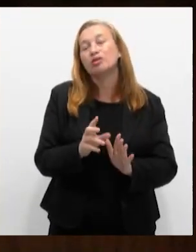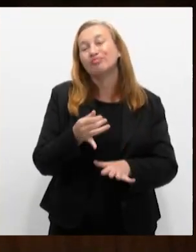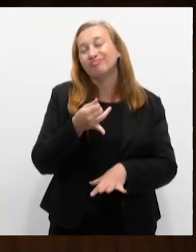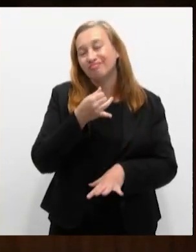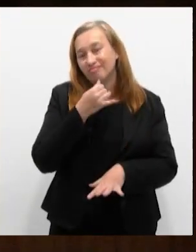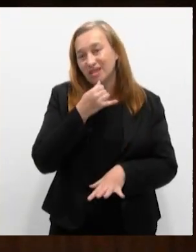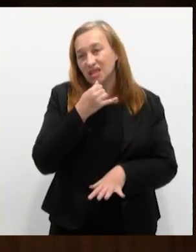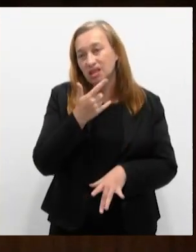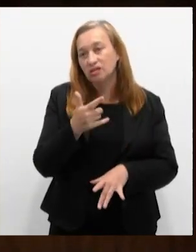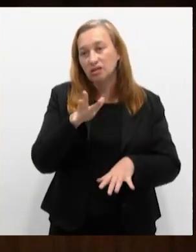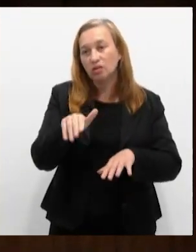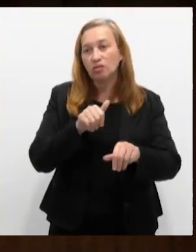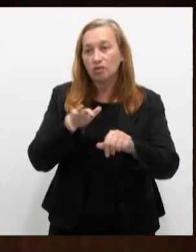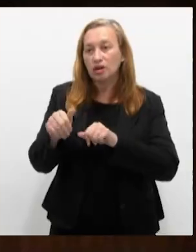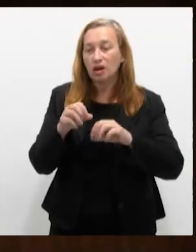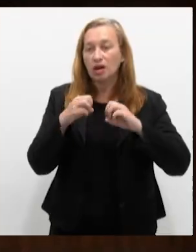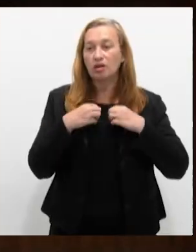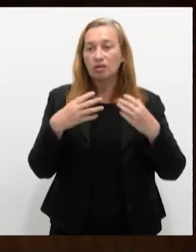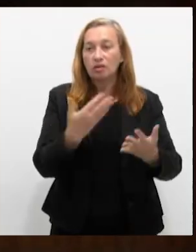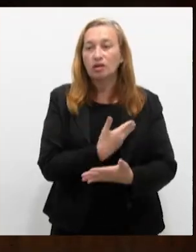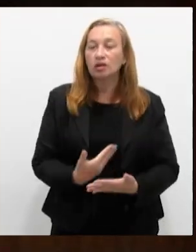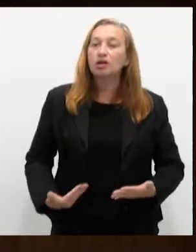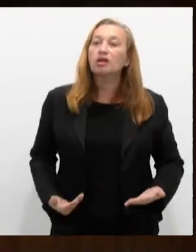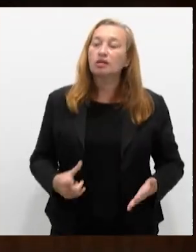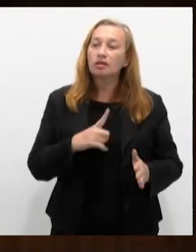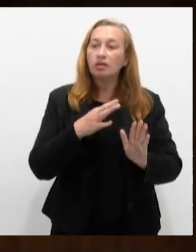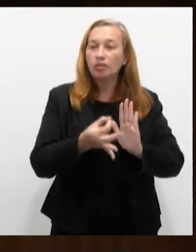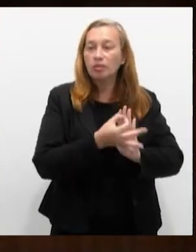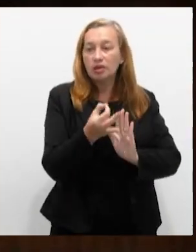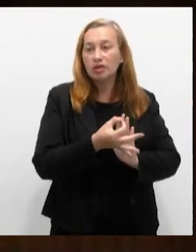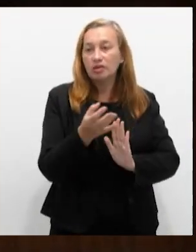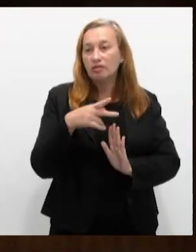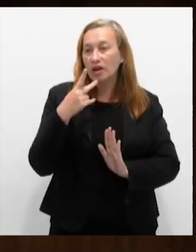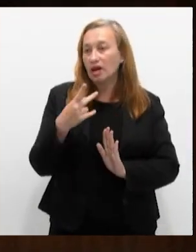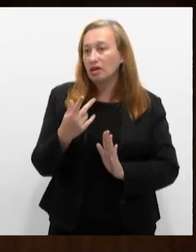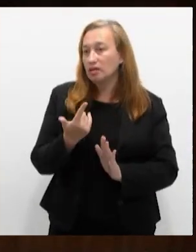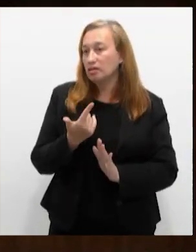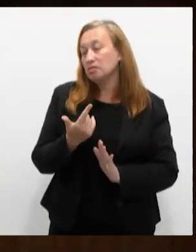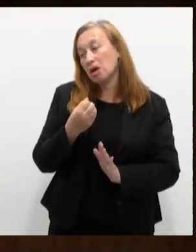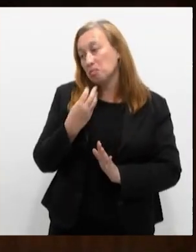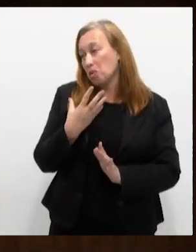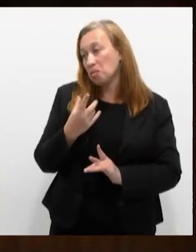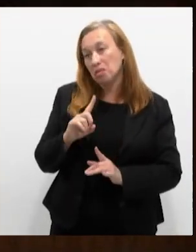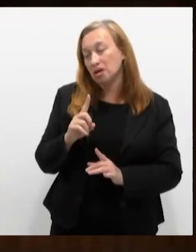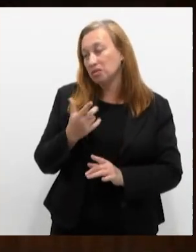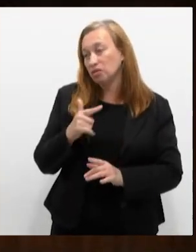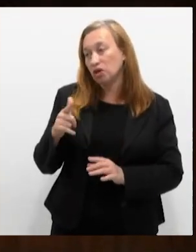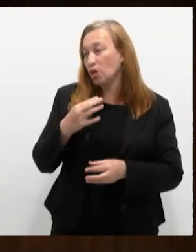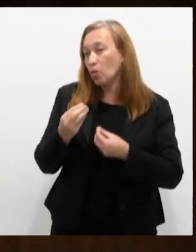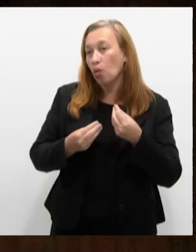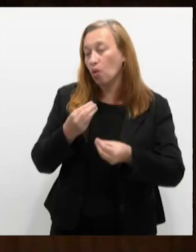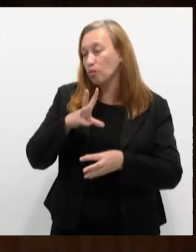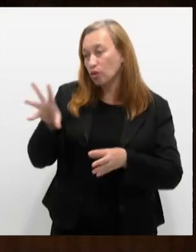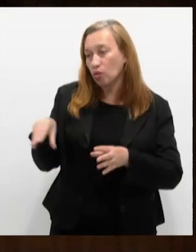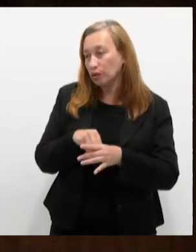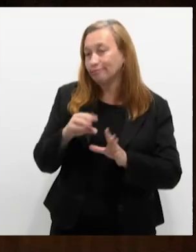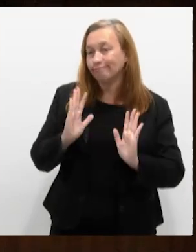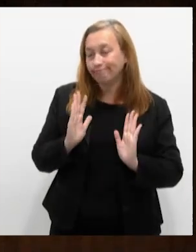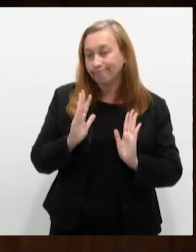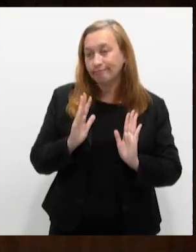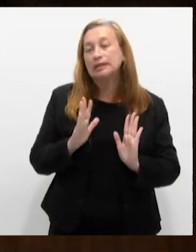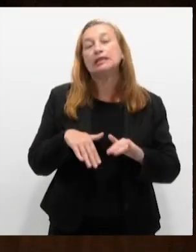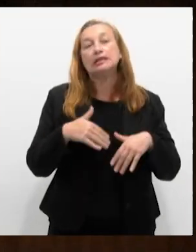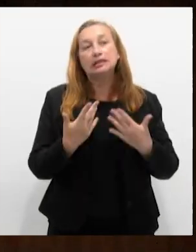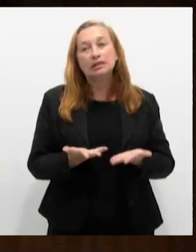você convocar uma audiência, ter sugestão e a gente dizer, ó, a sugestão é muito boa, mas não tem mais como incorporar. Então, a gente